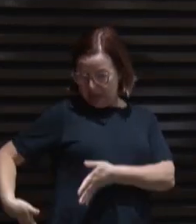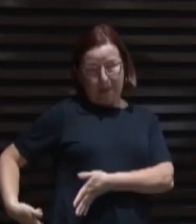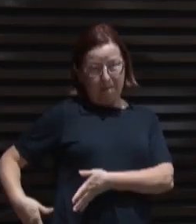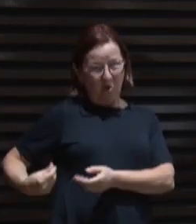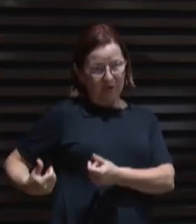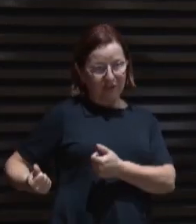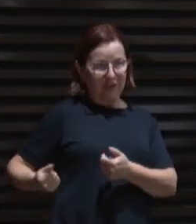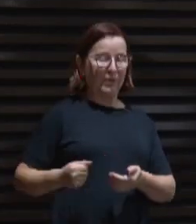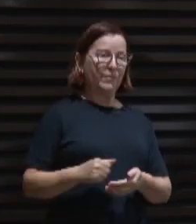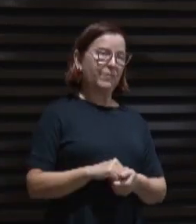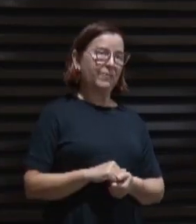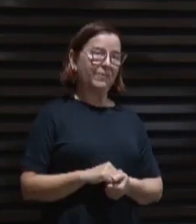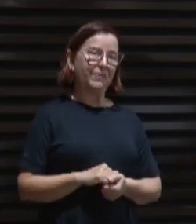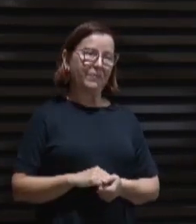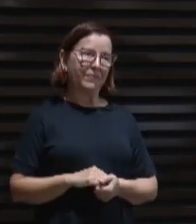Então,